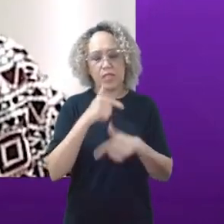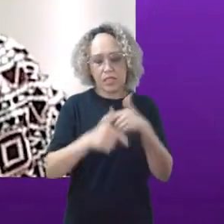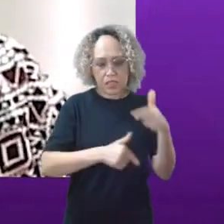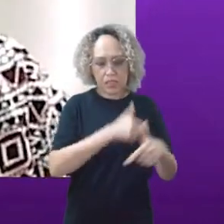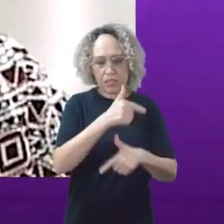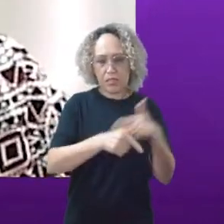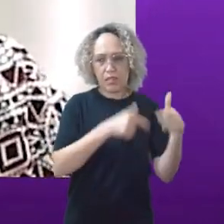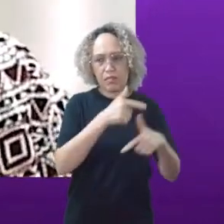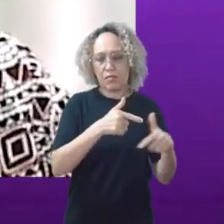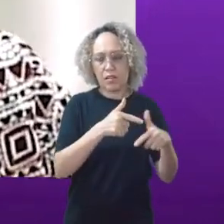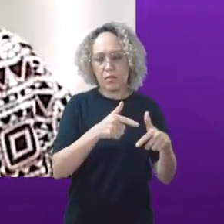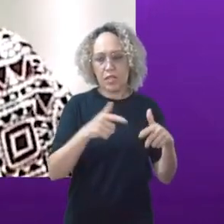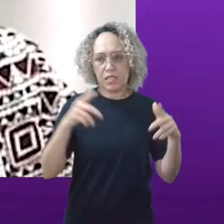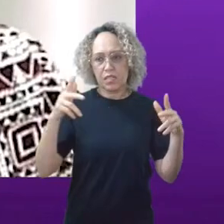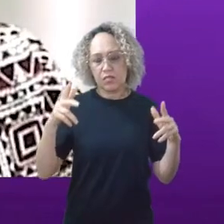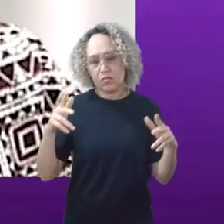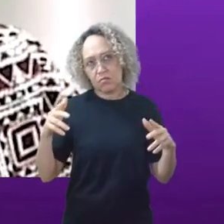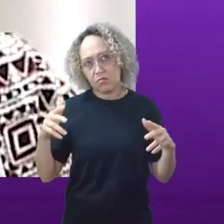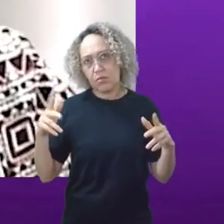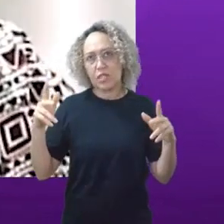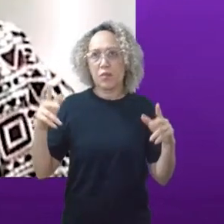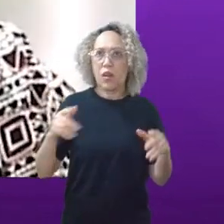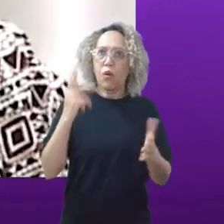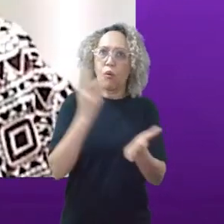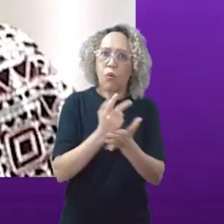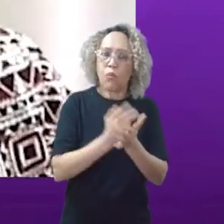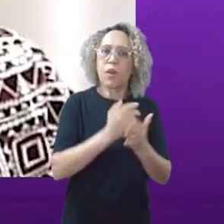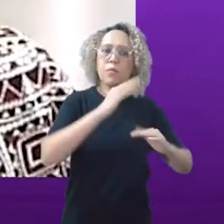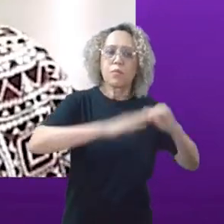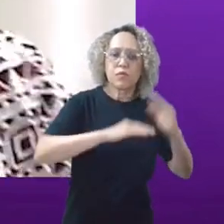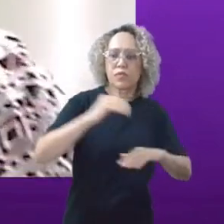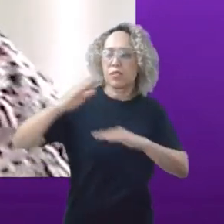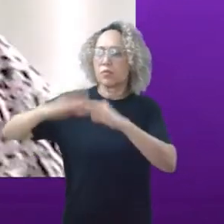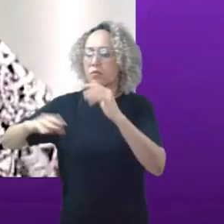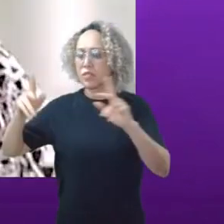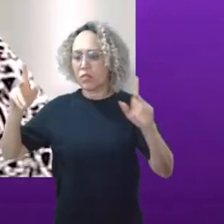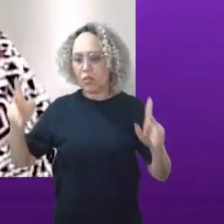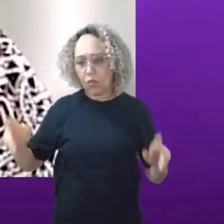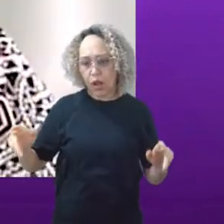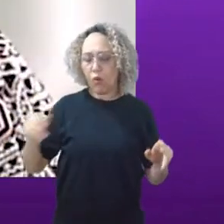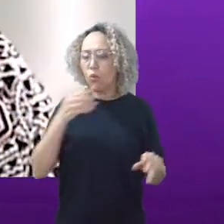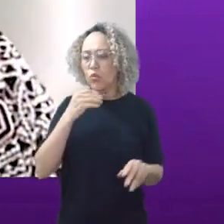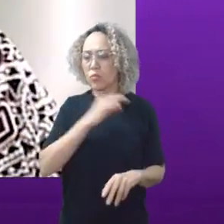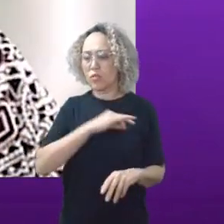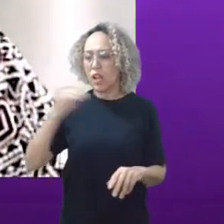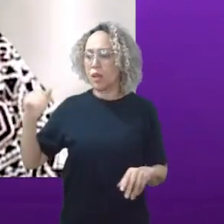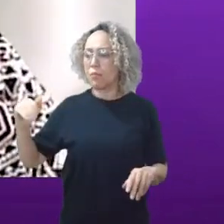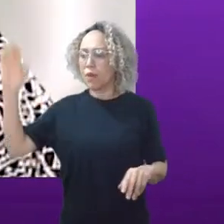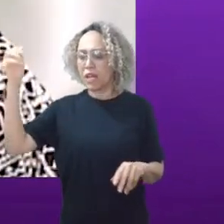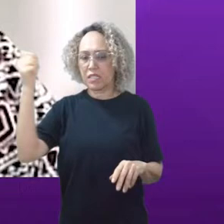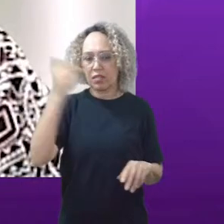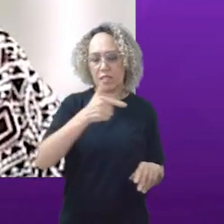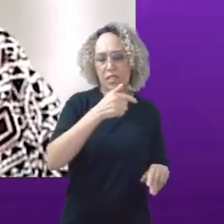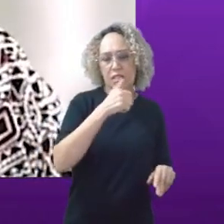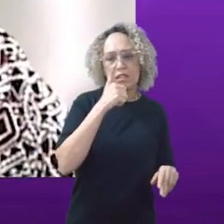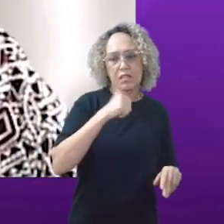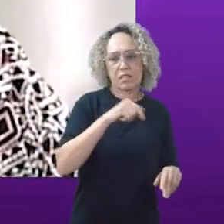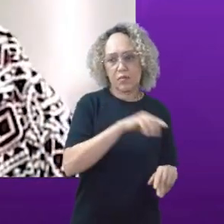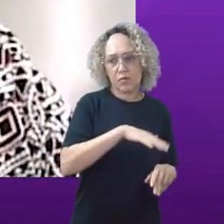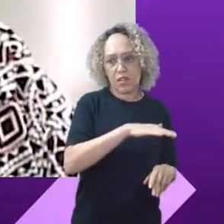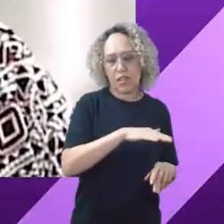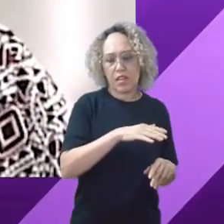de trabalho igual, os homens recebem mais do que as mulheres, às vezes porque as mulheres têm